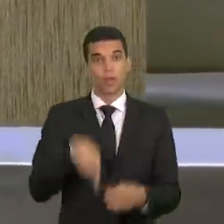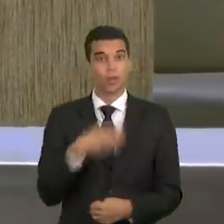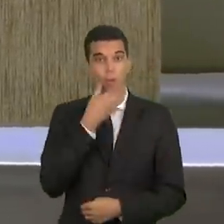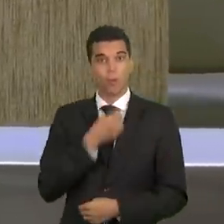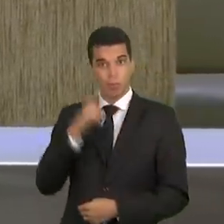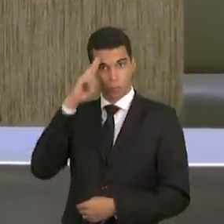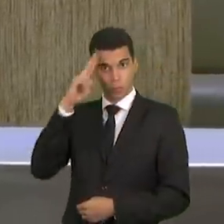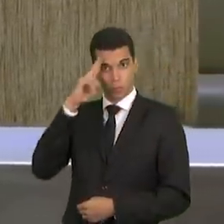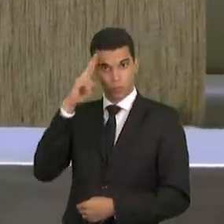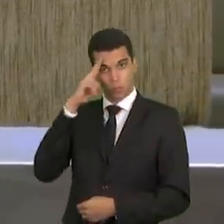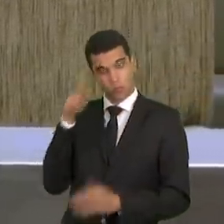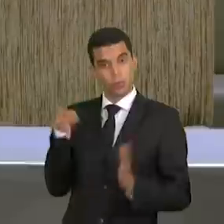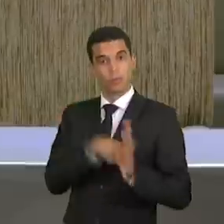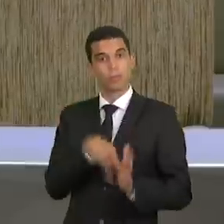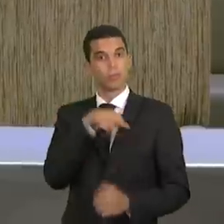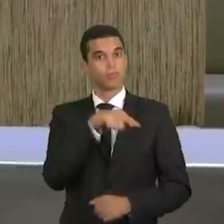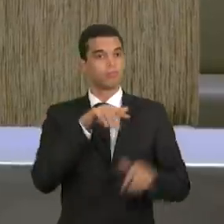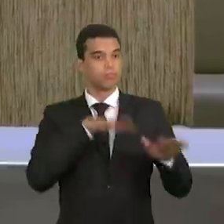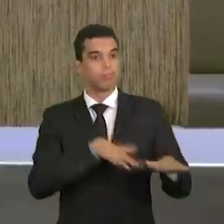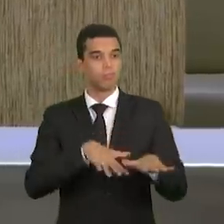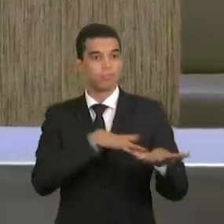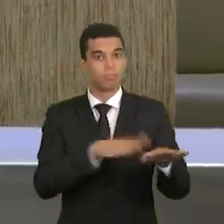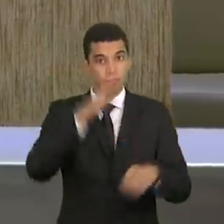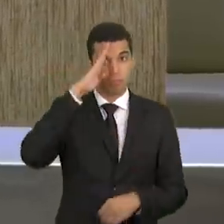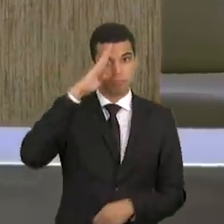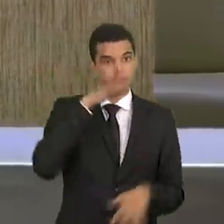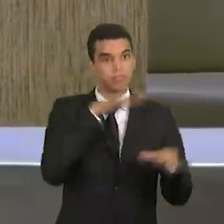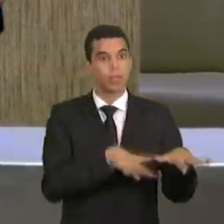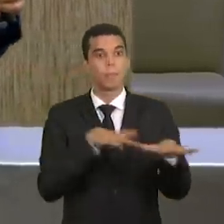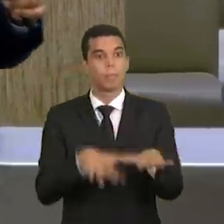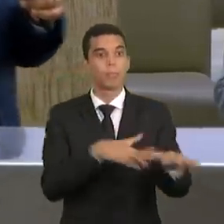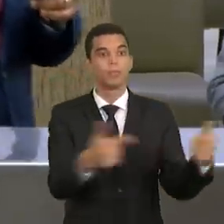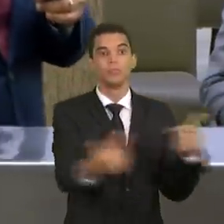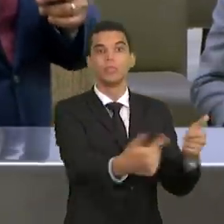mesmo sendo heteu, mas ele estava fazendo parte.